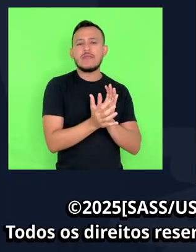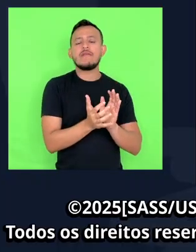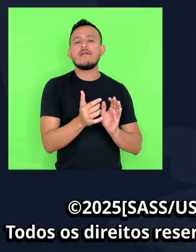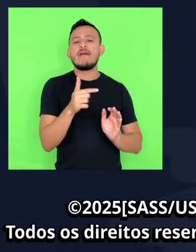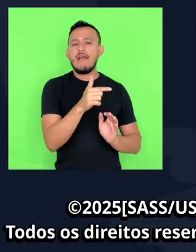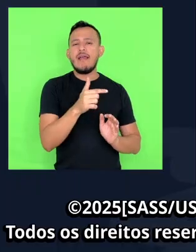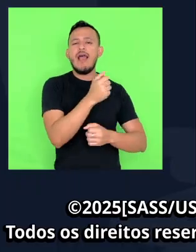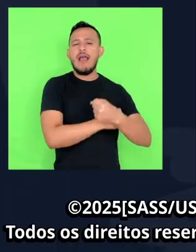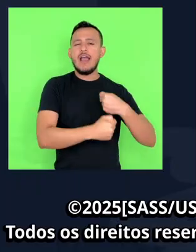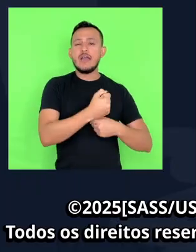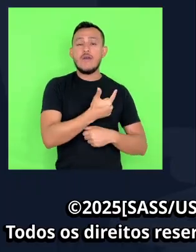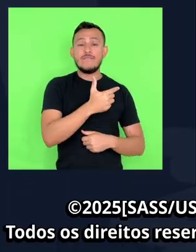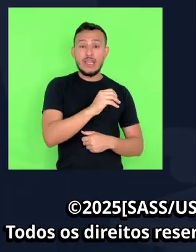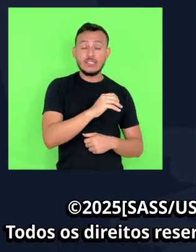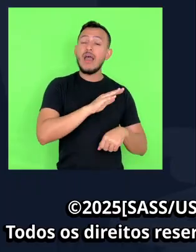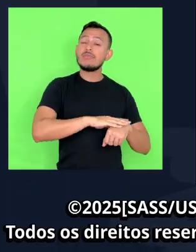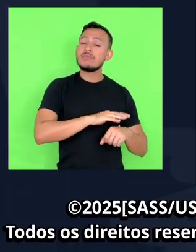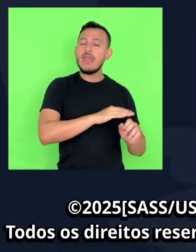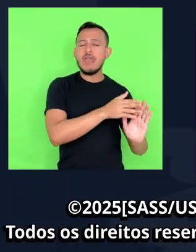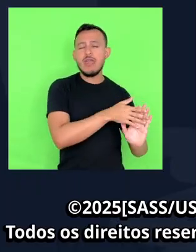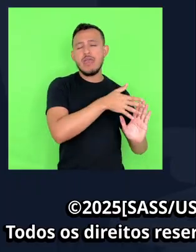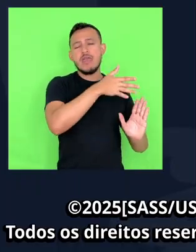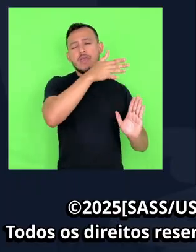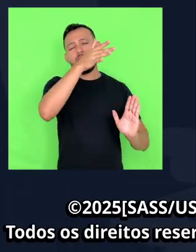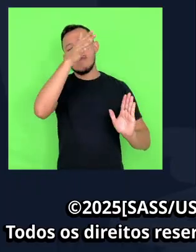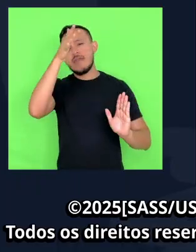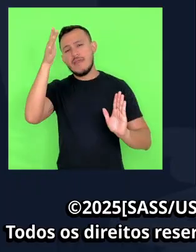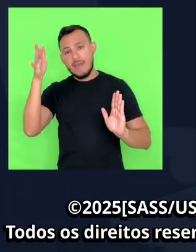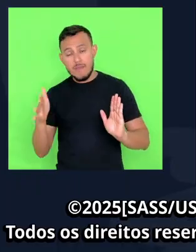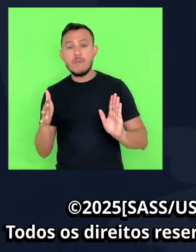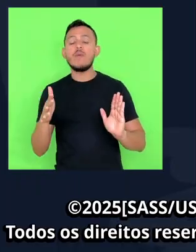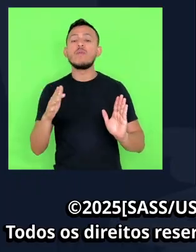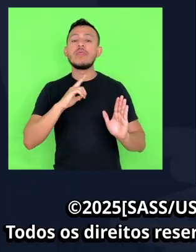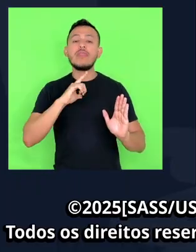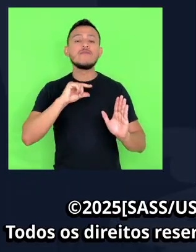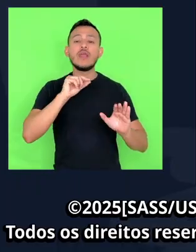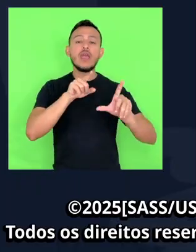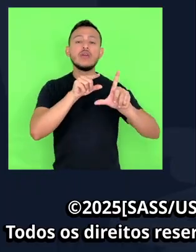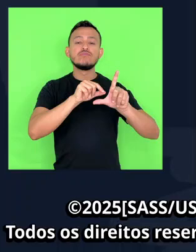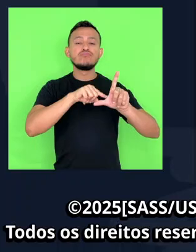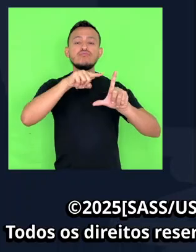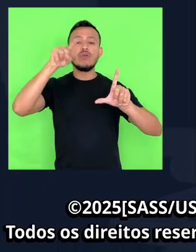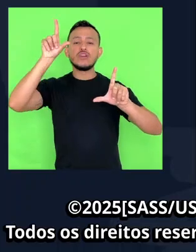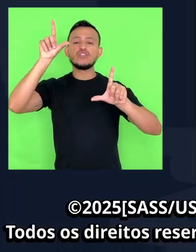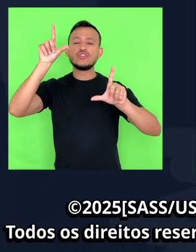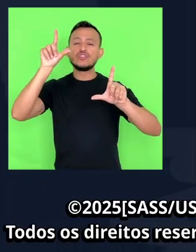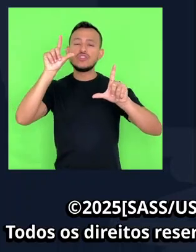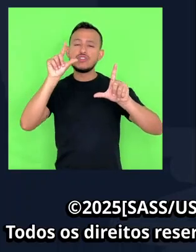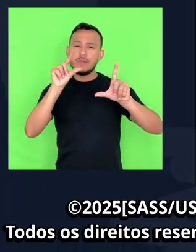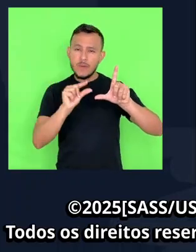na década de 20, ao longo do tempo, ela vai diminuindo e